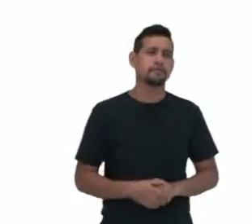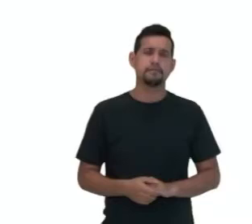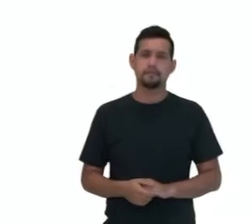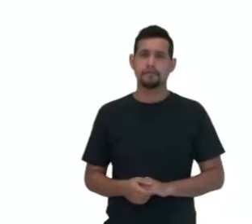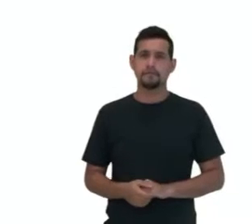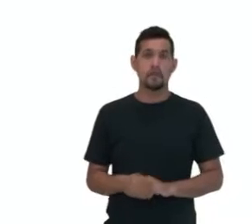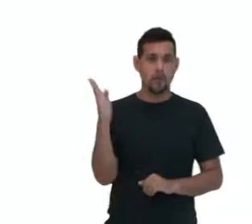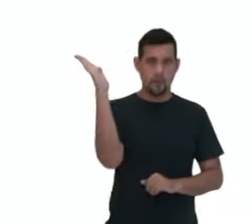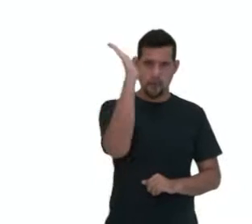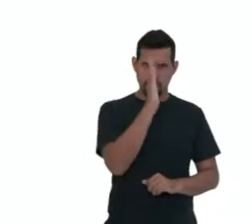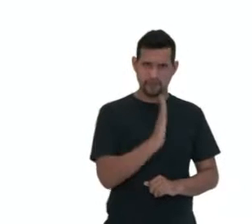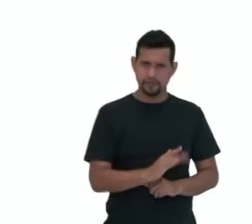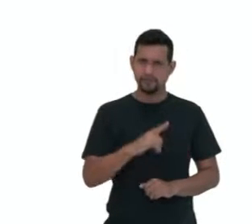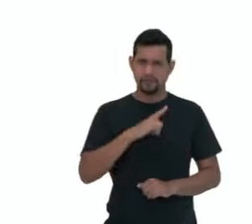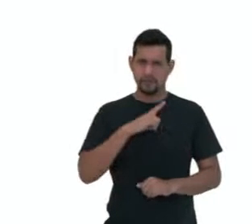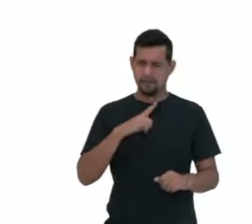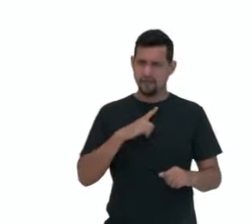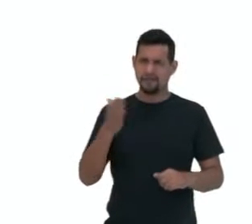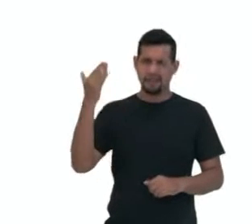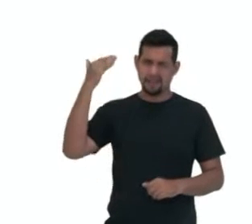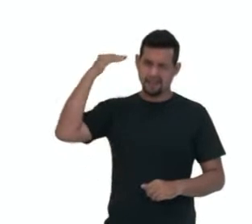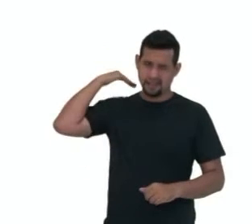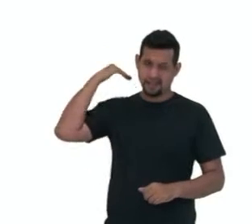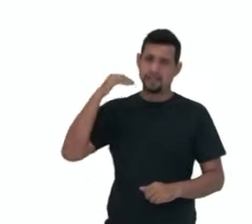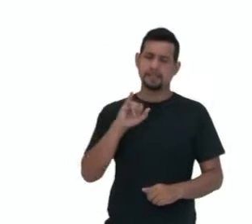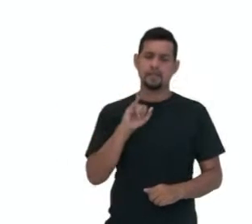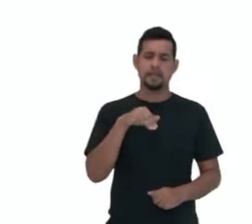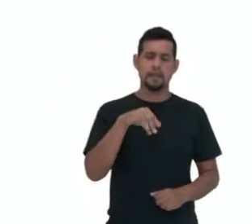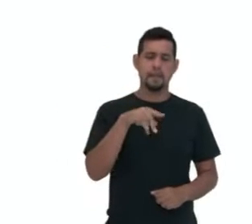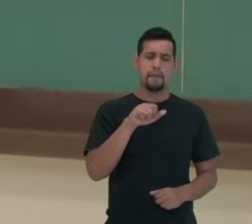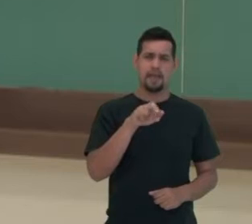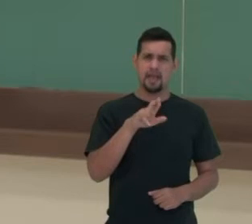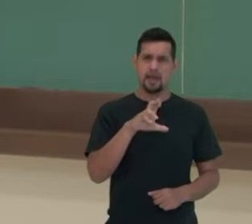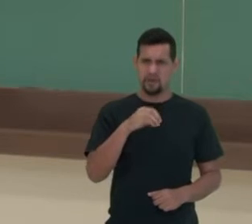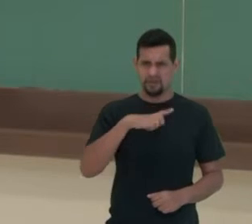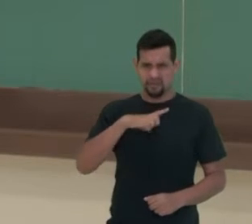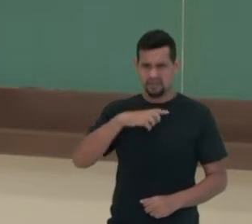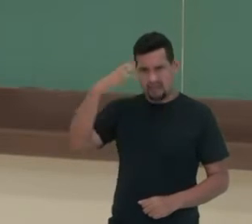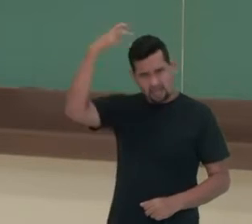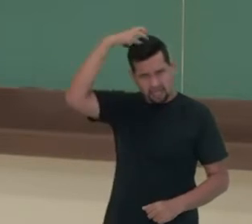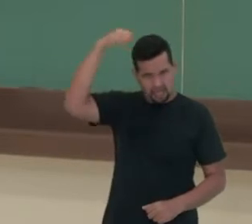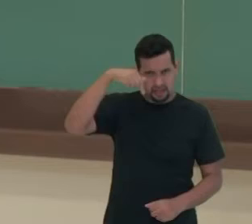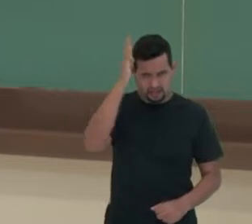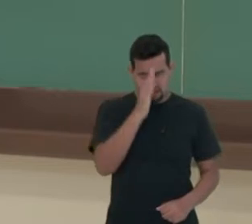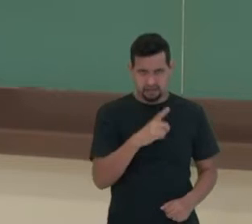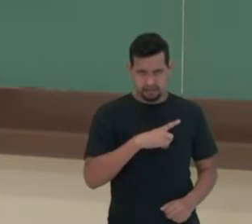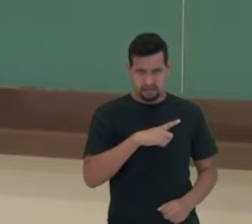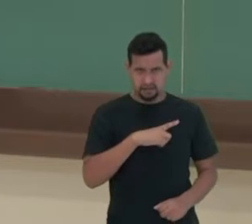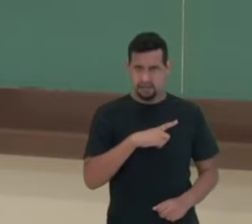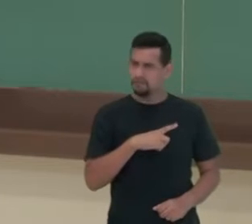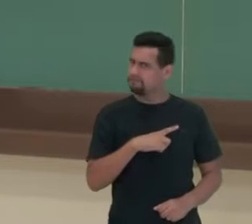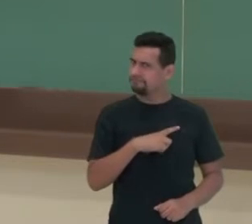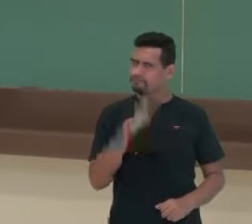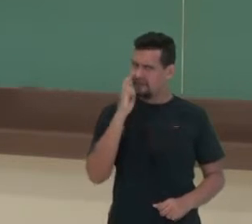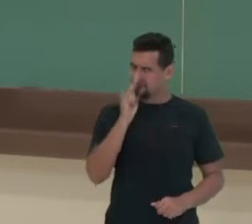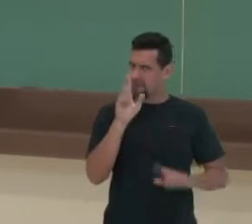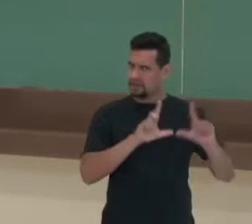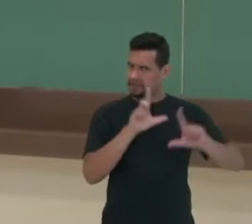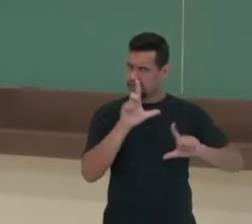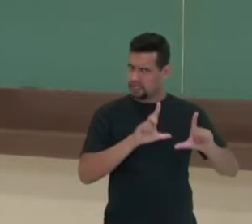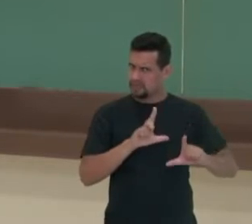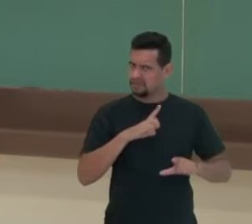que o Brasil já viveu um período imperial? Será que vocês já viram alguma coisa parecida na televisão, em algum outro lugar?